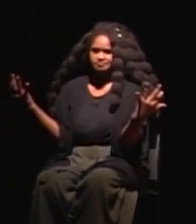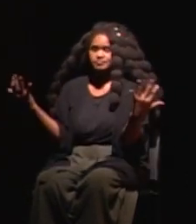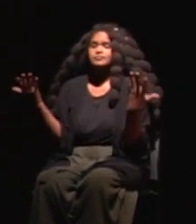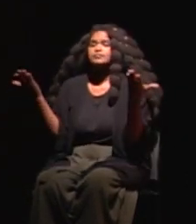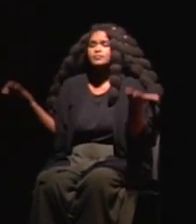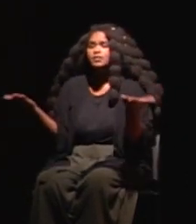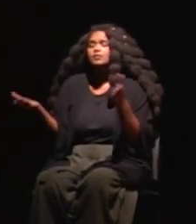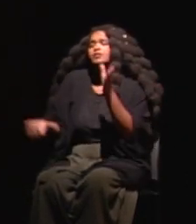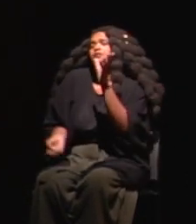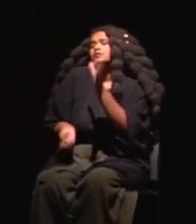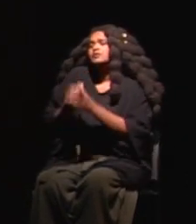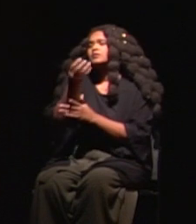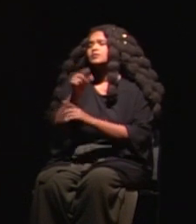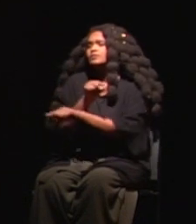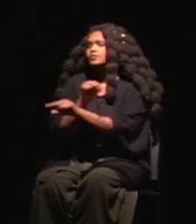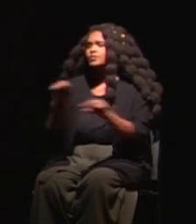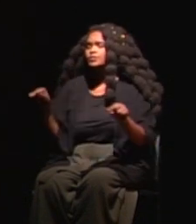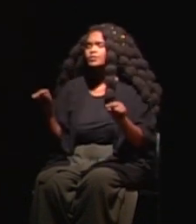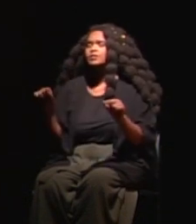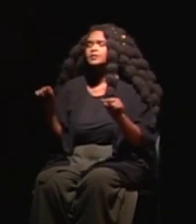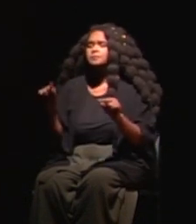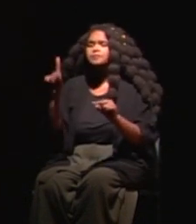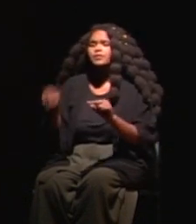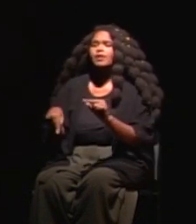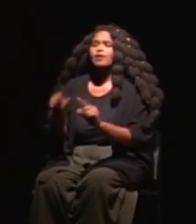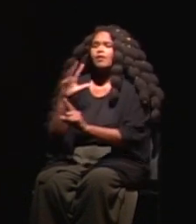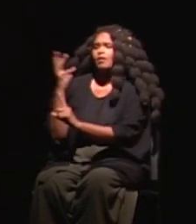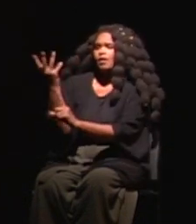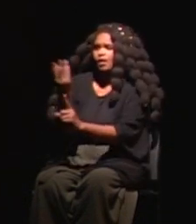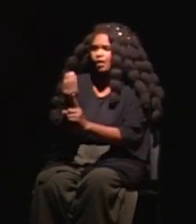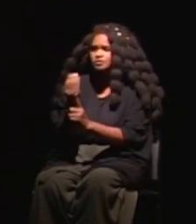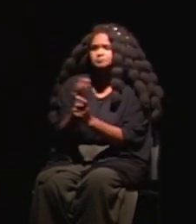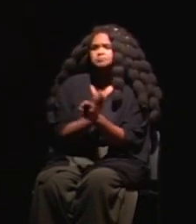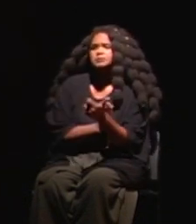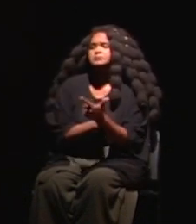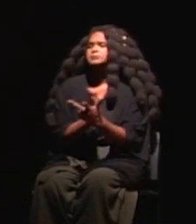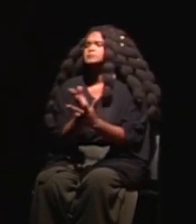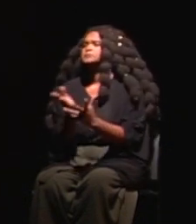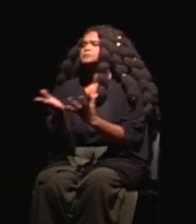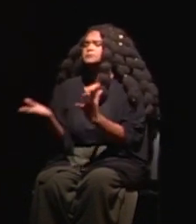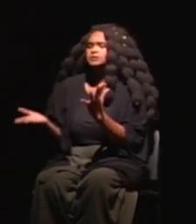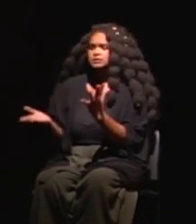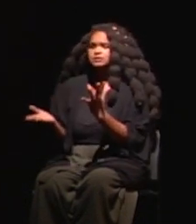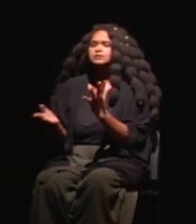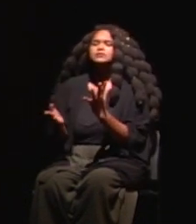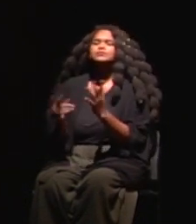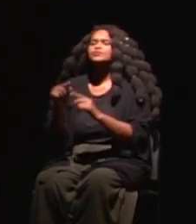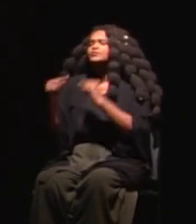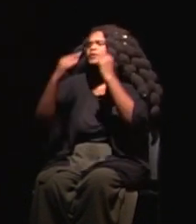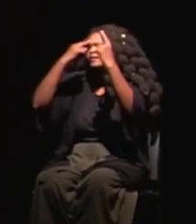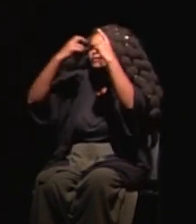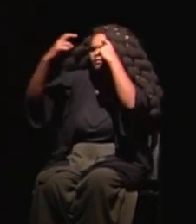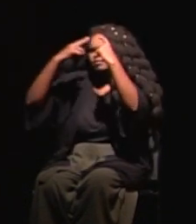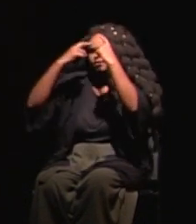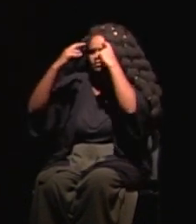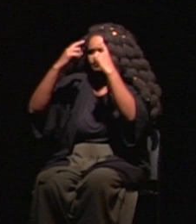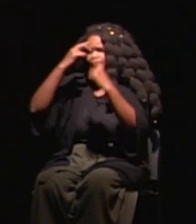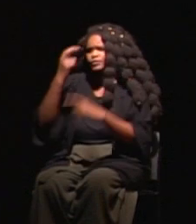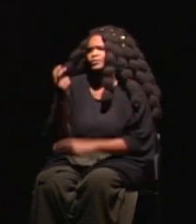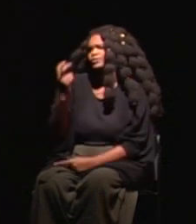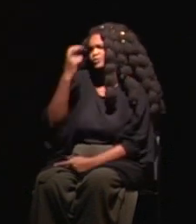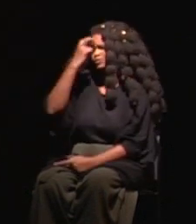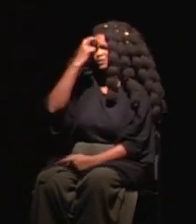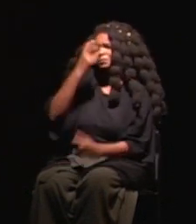nasce uma obra polissêmica, uma criatividade cultural